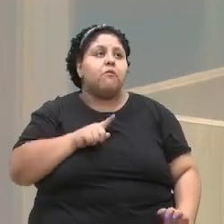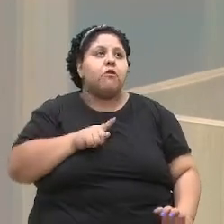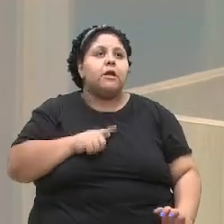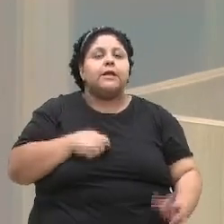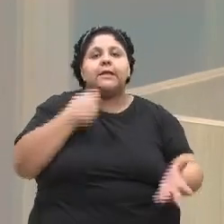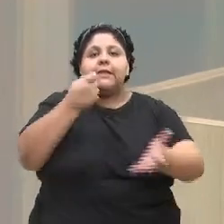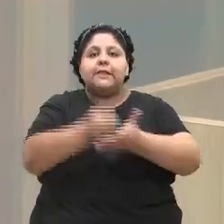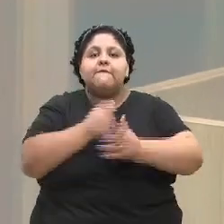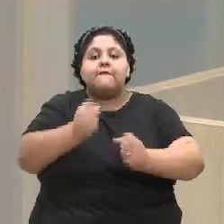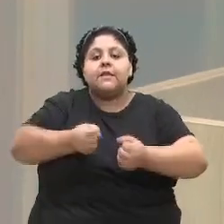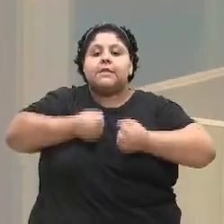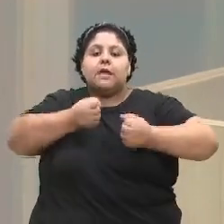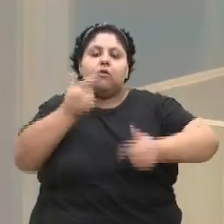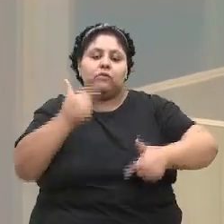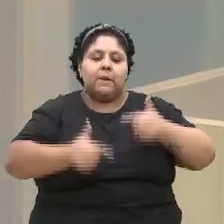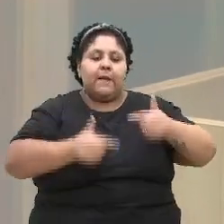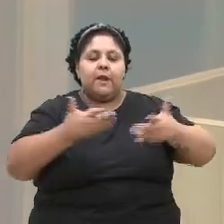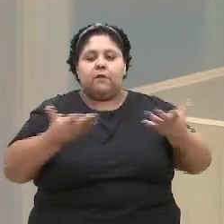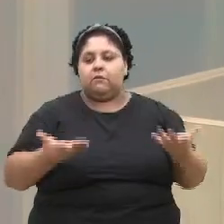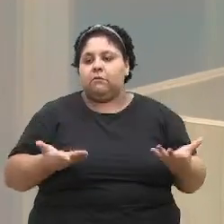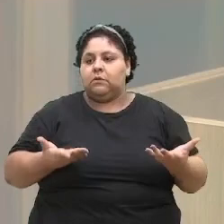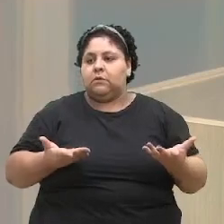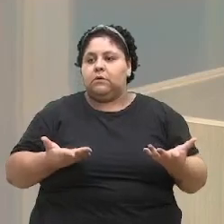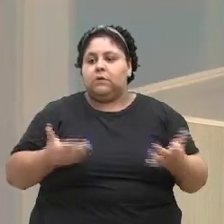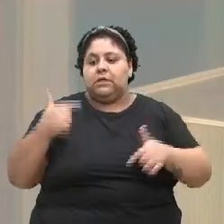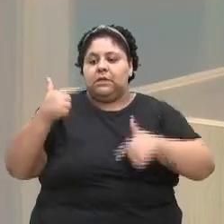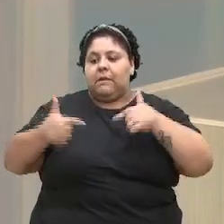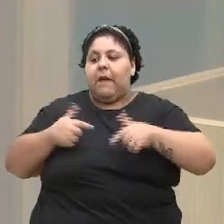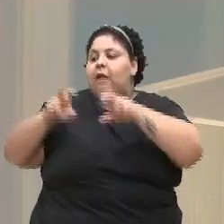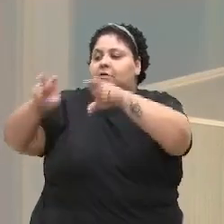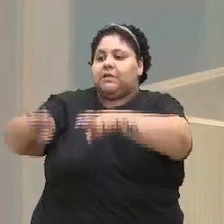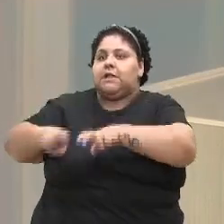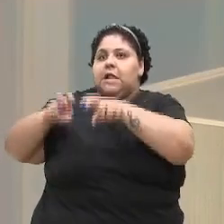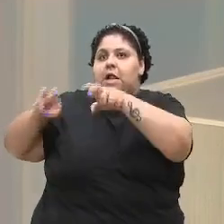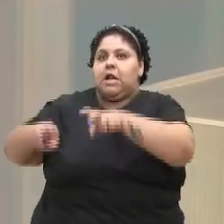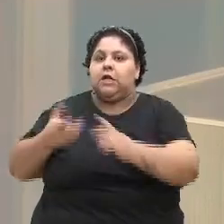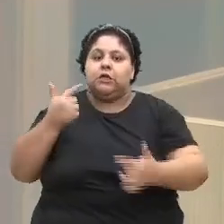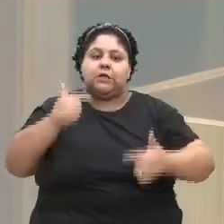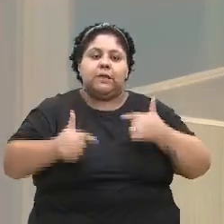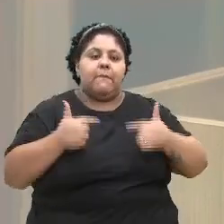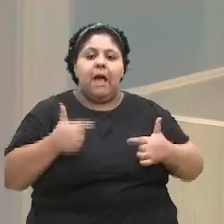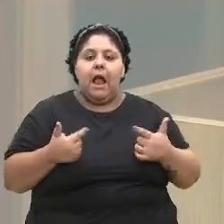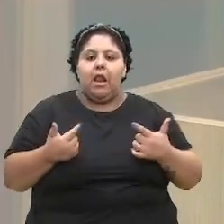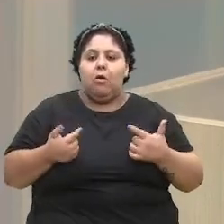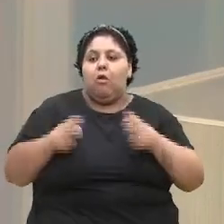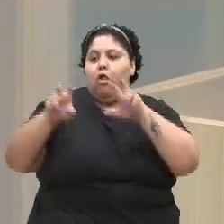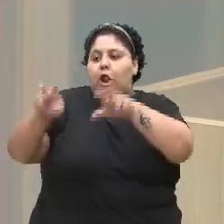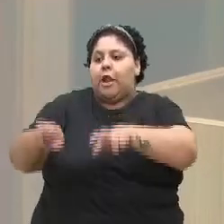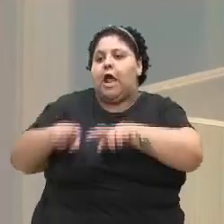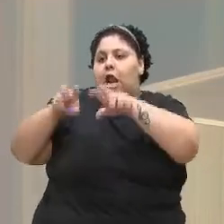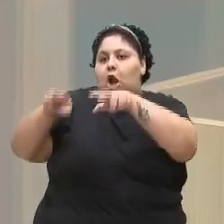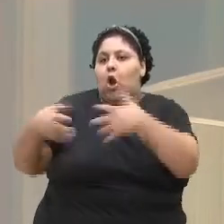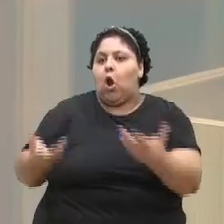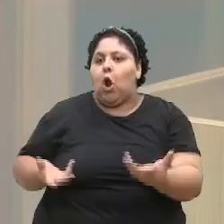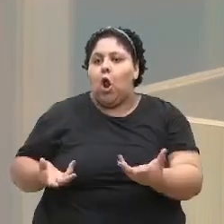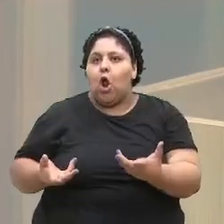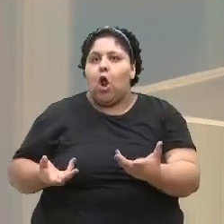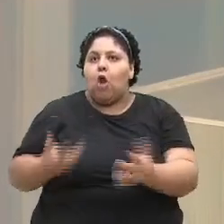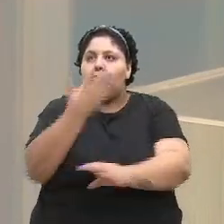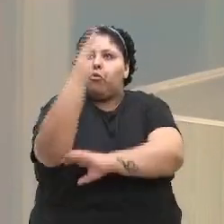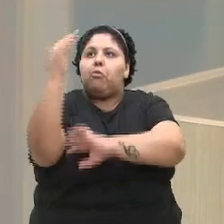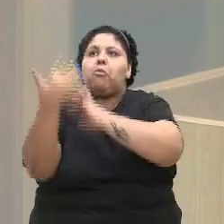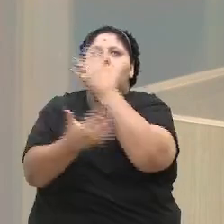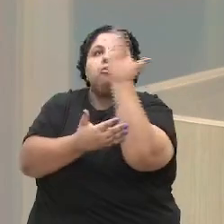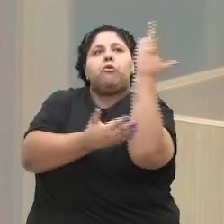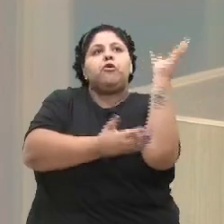o trabalhador aqueles que vê trabalhar nas lavoras que vem trabalhar na roça que vem trabalhar nos parera